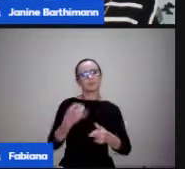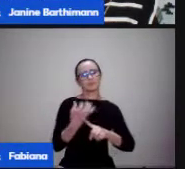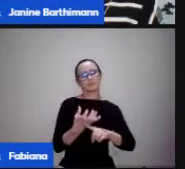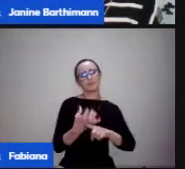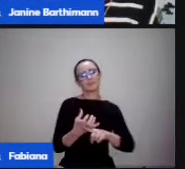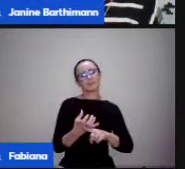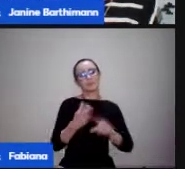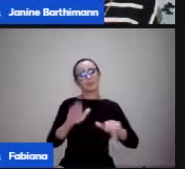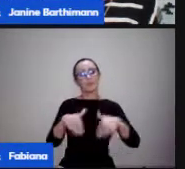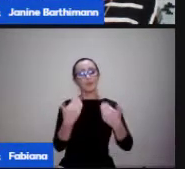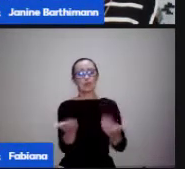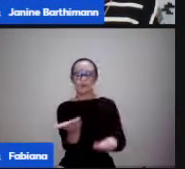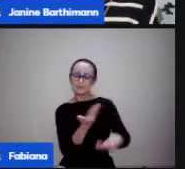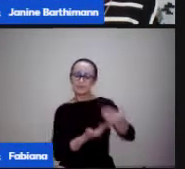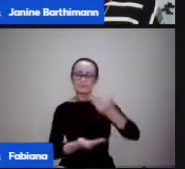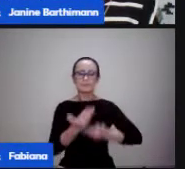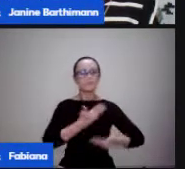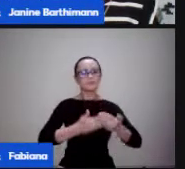tecem?